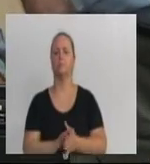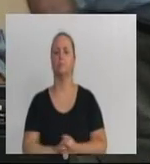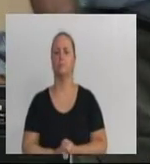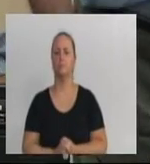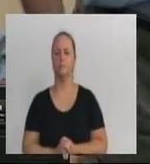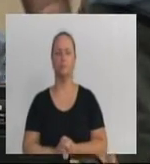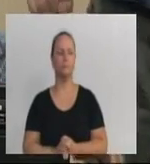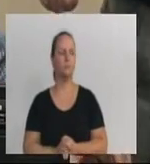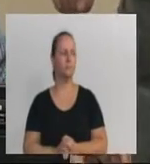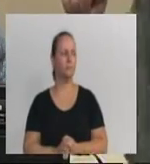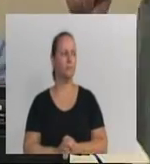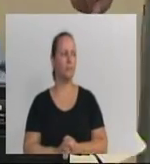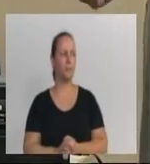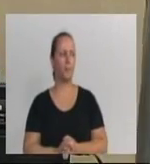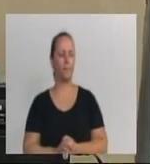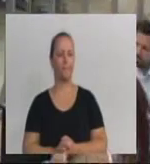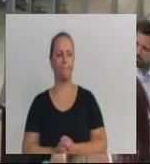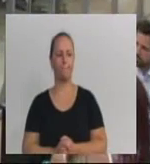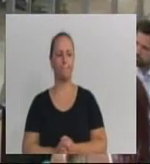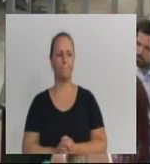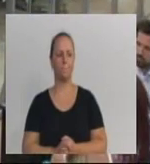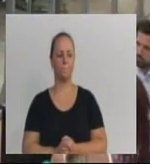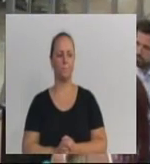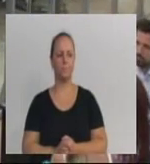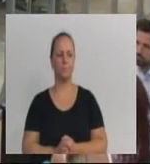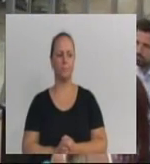Não está? Pediu.